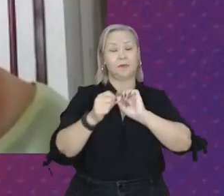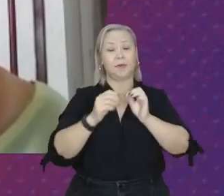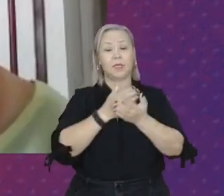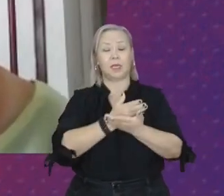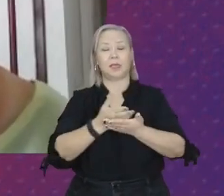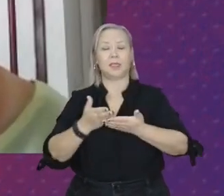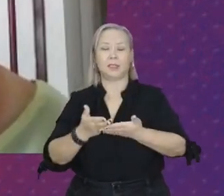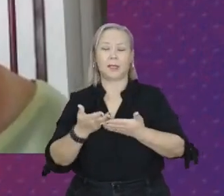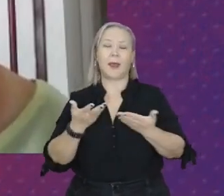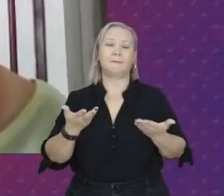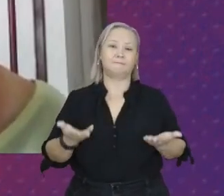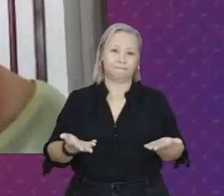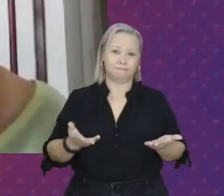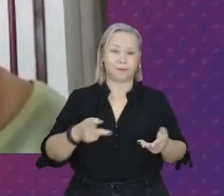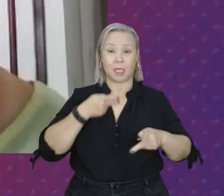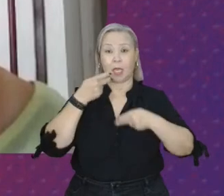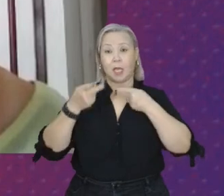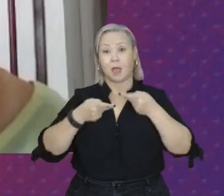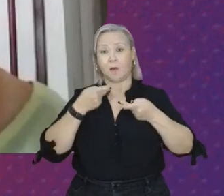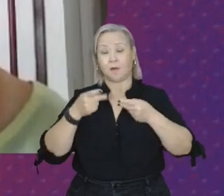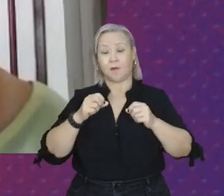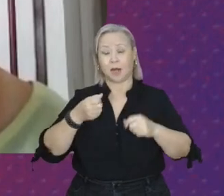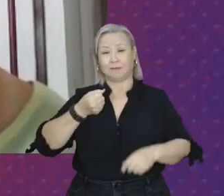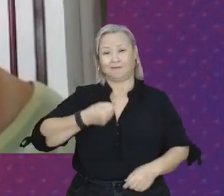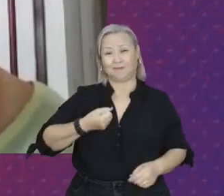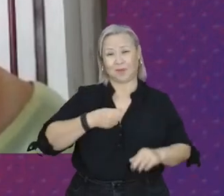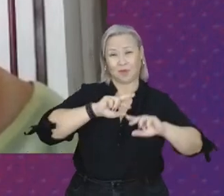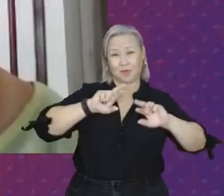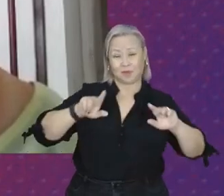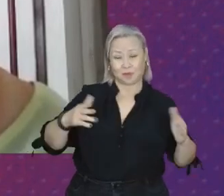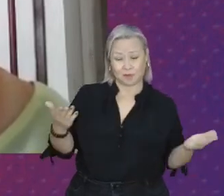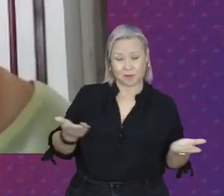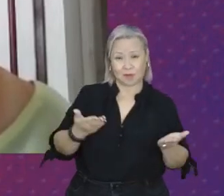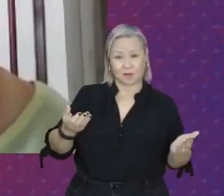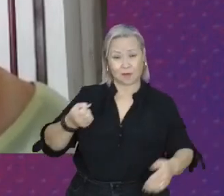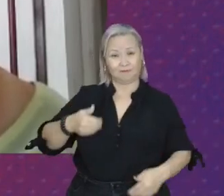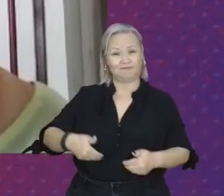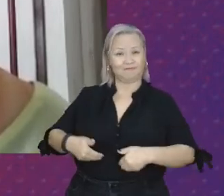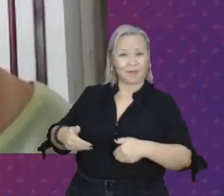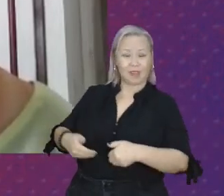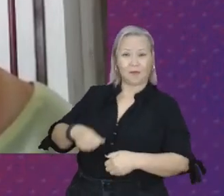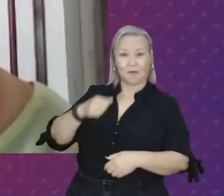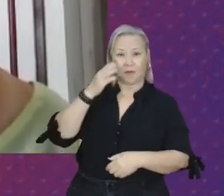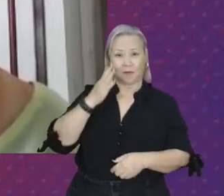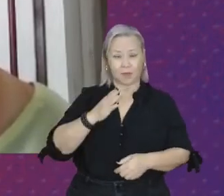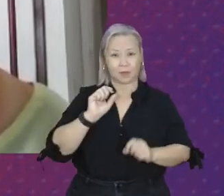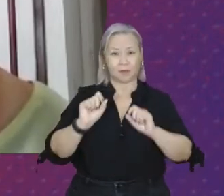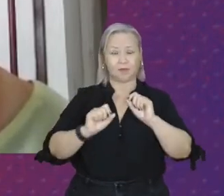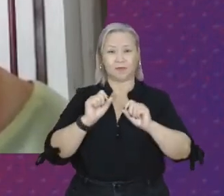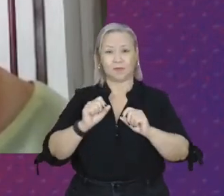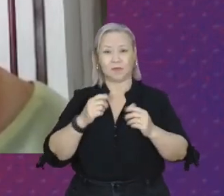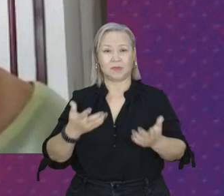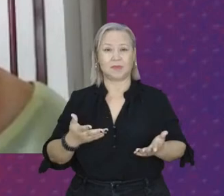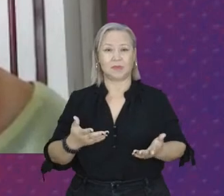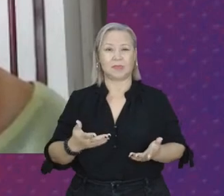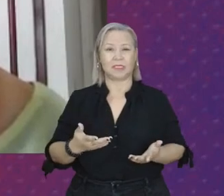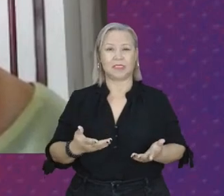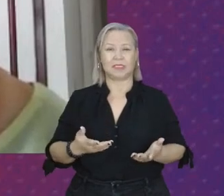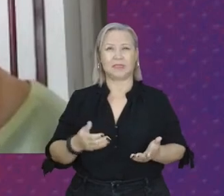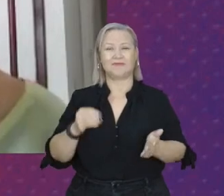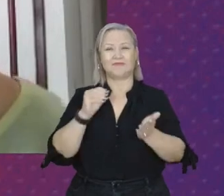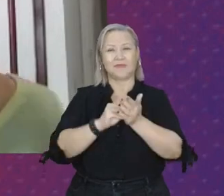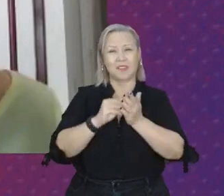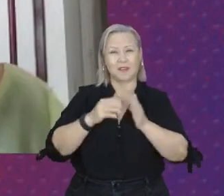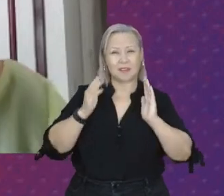iniciar falando dos números atuais da fome no Brasil, que são uma indignidade, desse flagelo